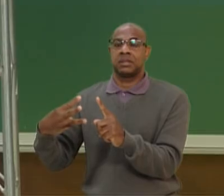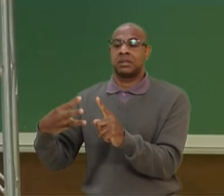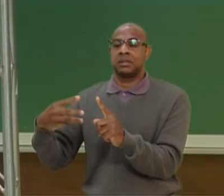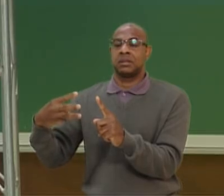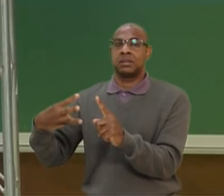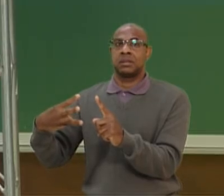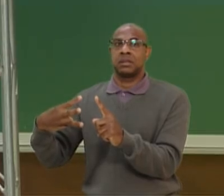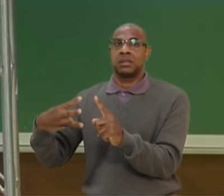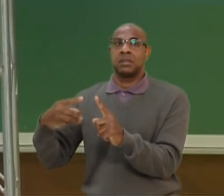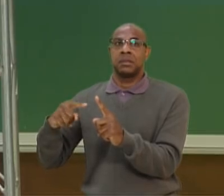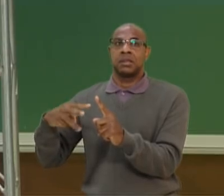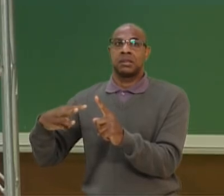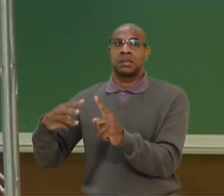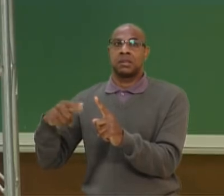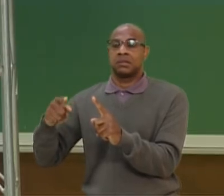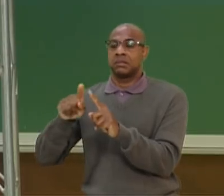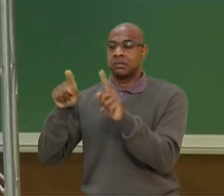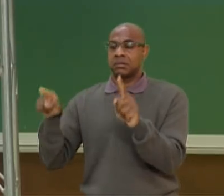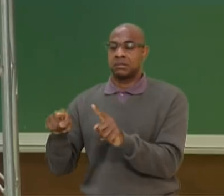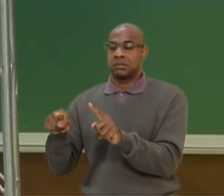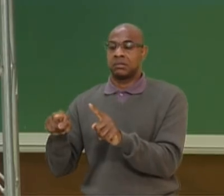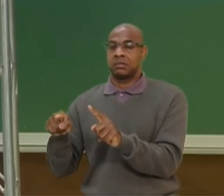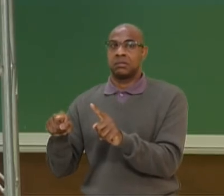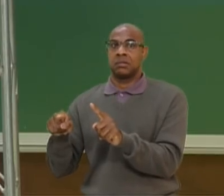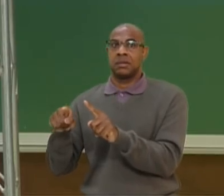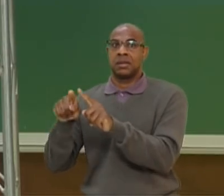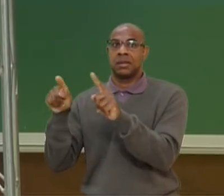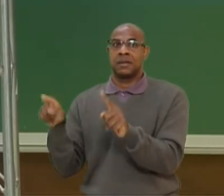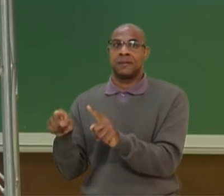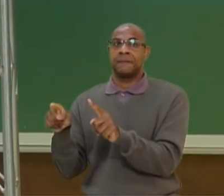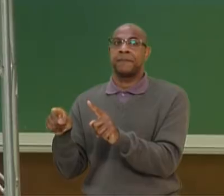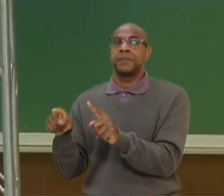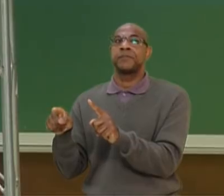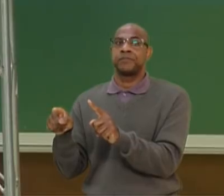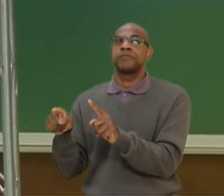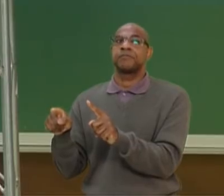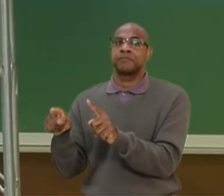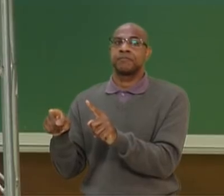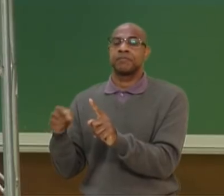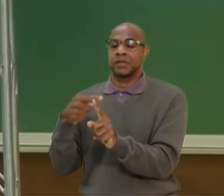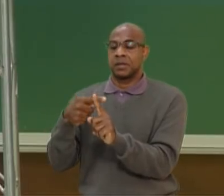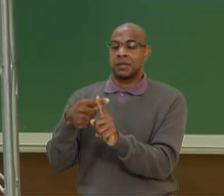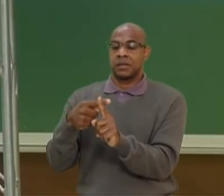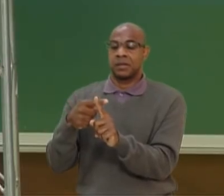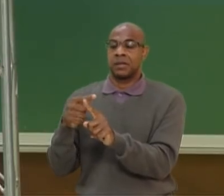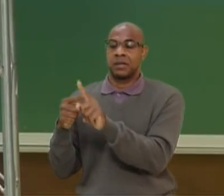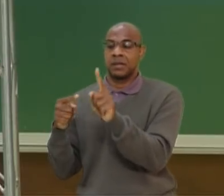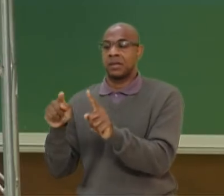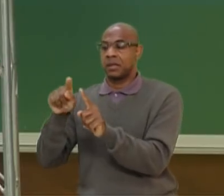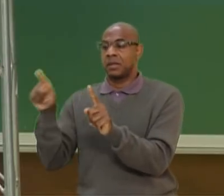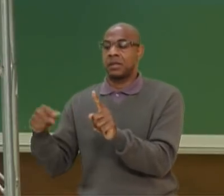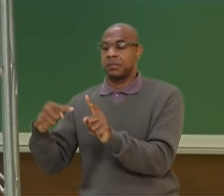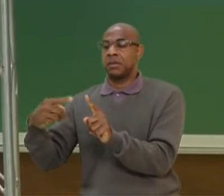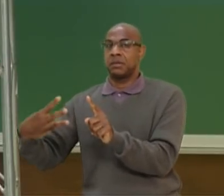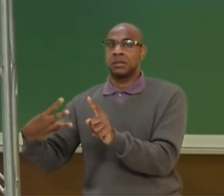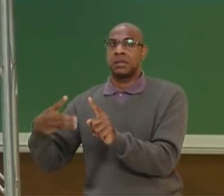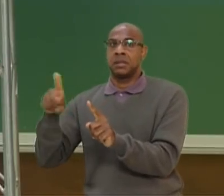gente tiver um valor negativo, colocar entre parênteses, para a gente não esquecer que está elevado o sinal e o